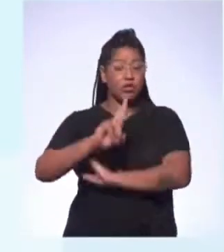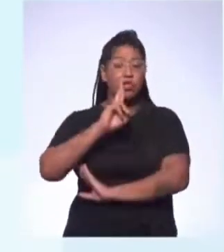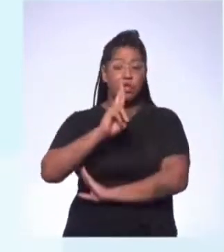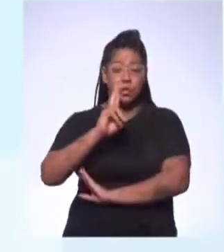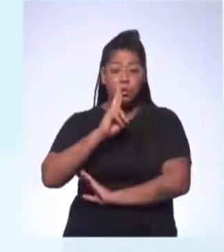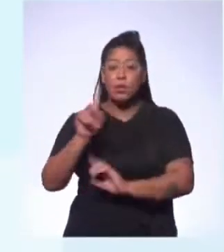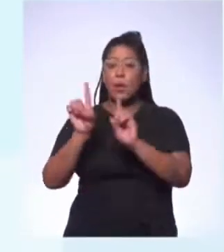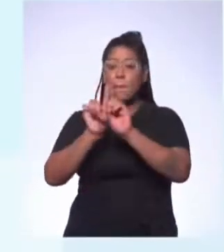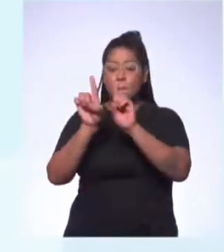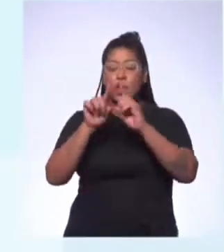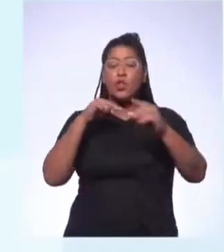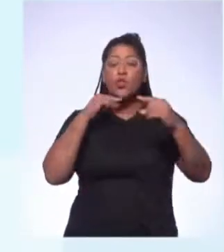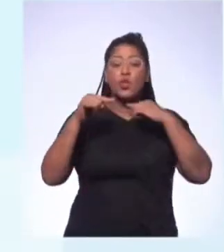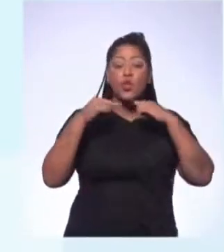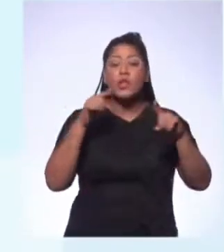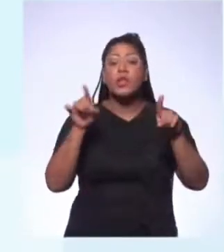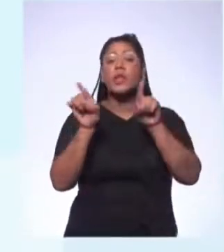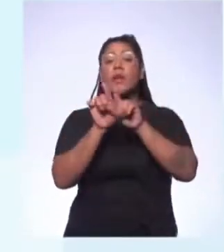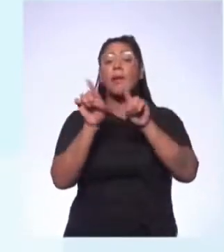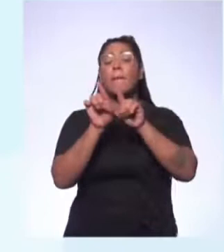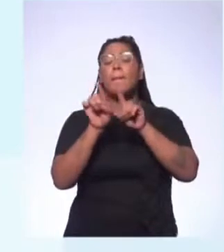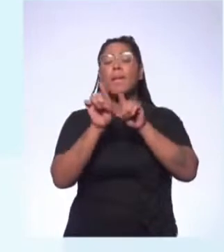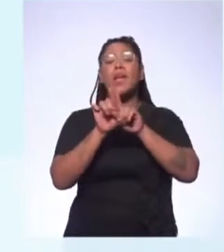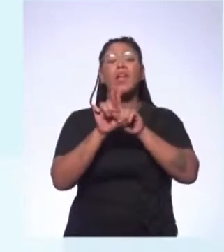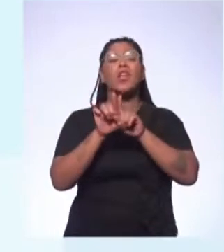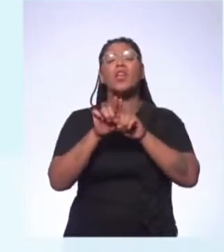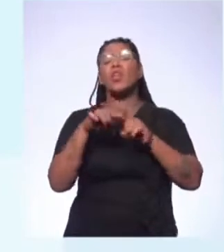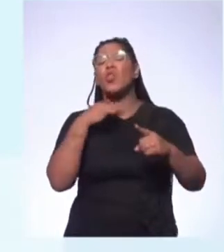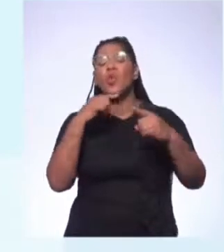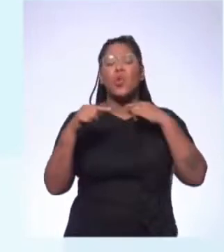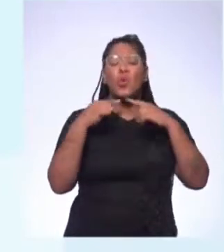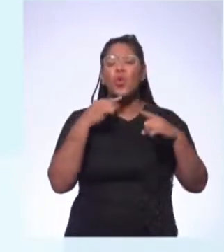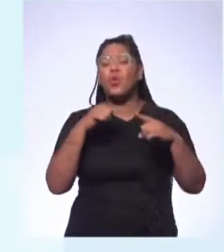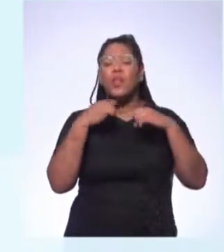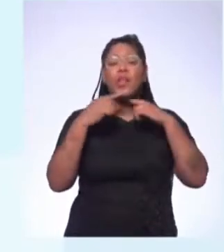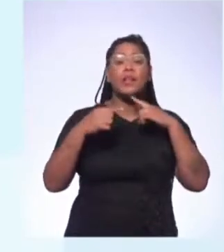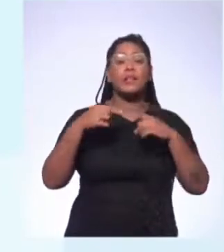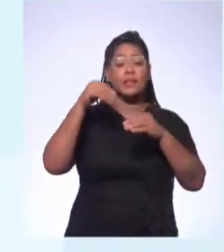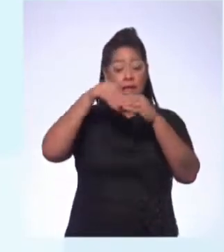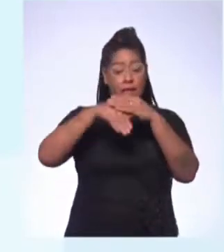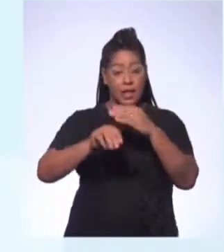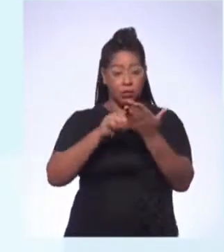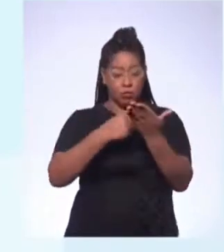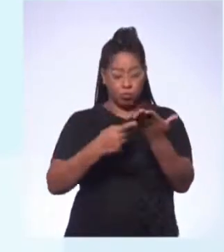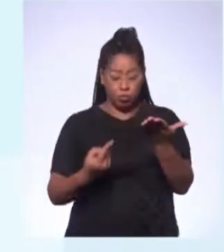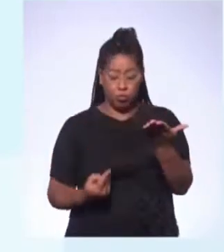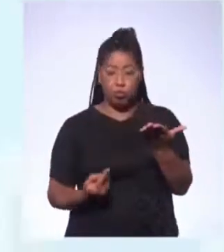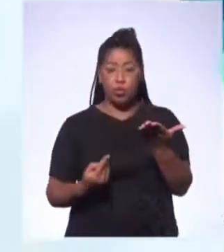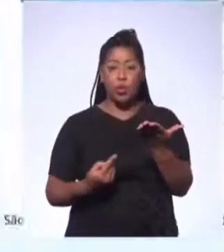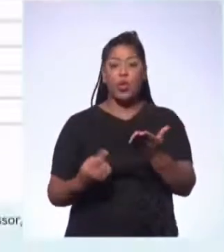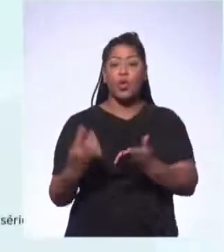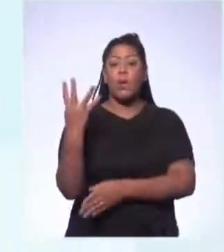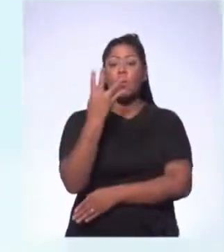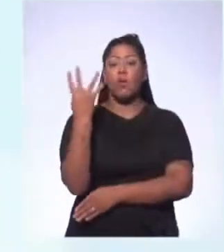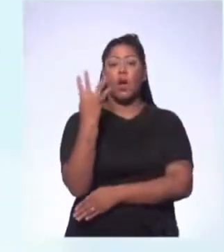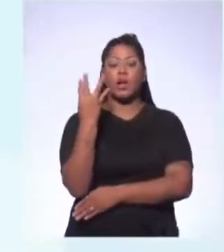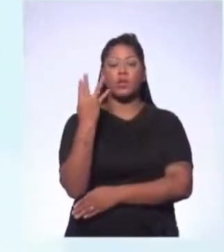anote suas dúvidas e a sugestão que vocês têm aí em mãos, o caderno do aluno, volume 4, ok?